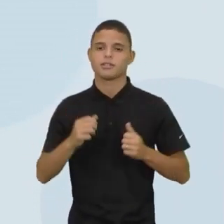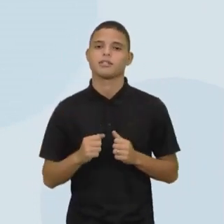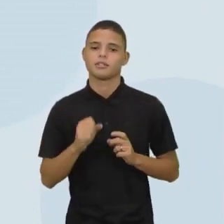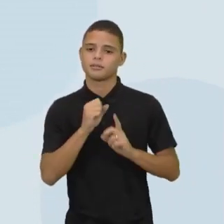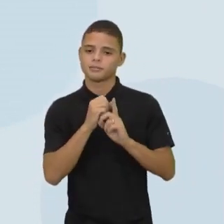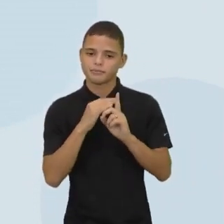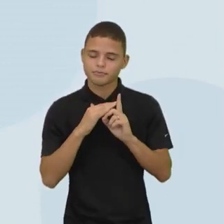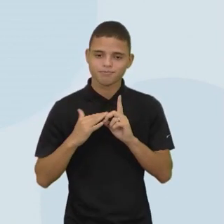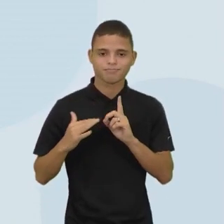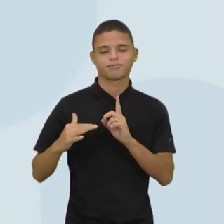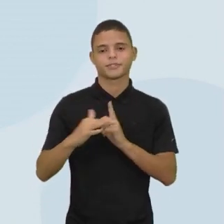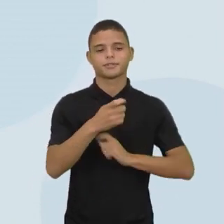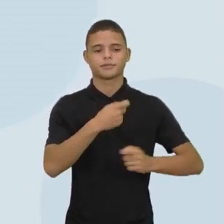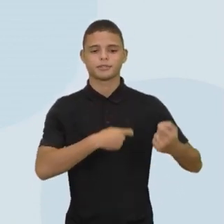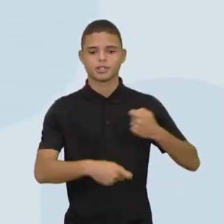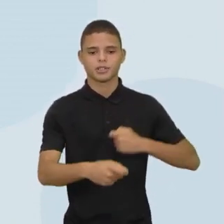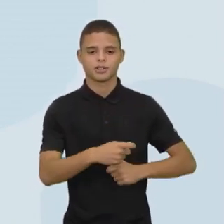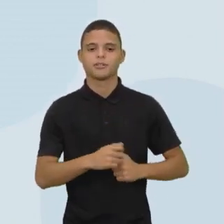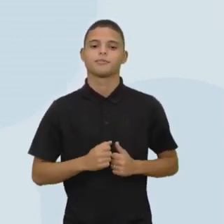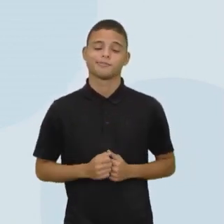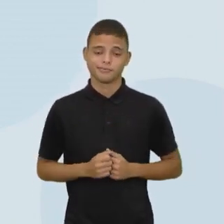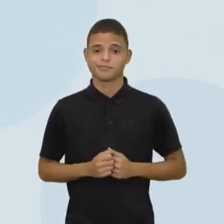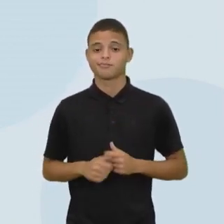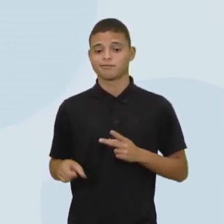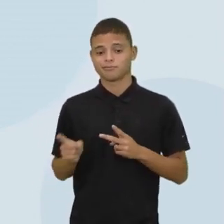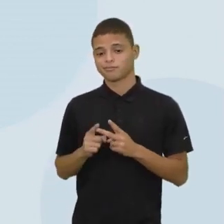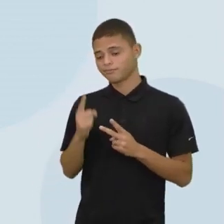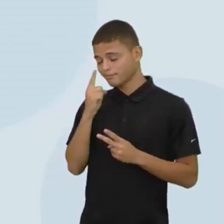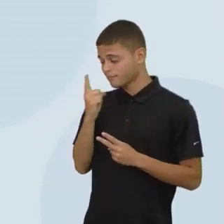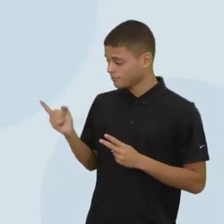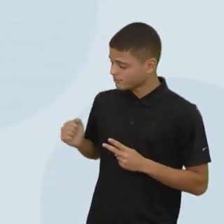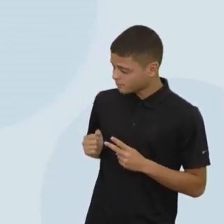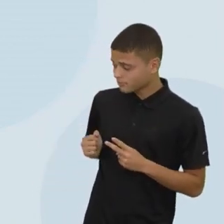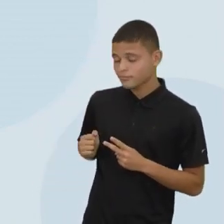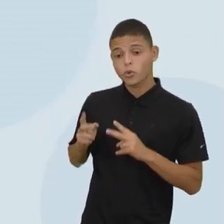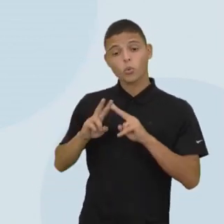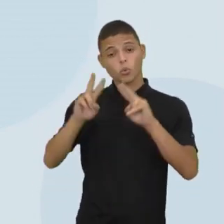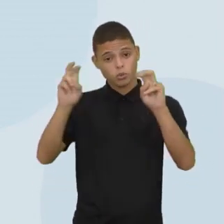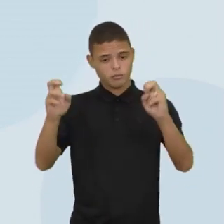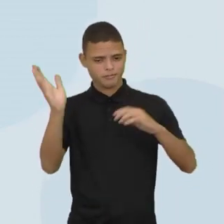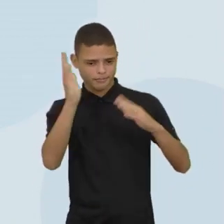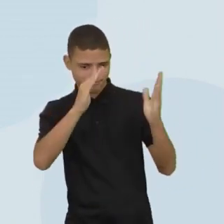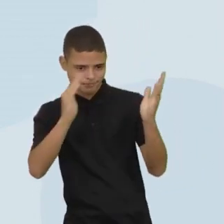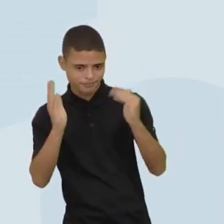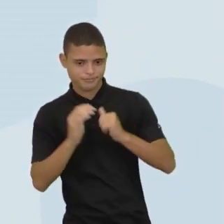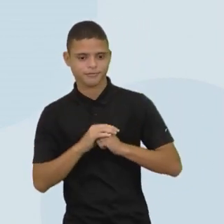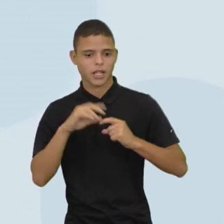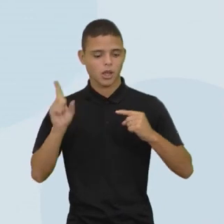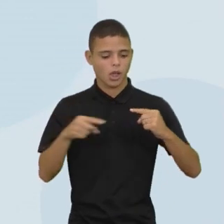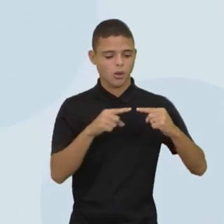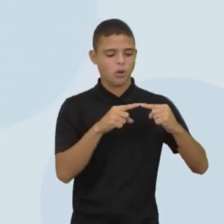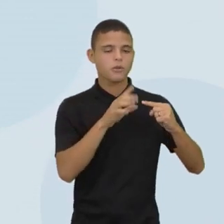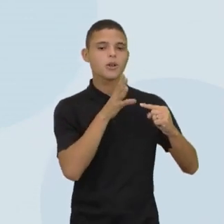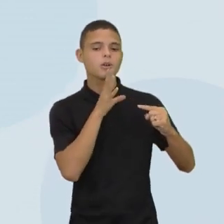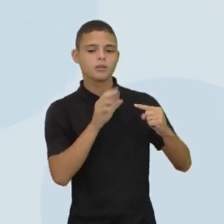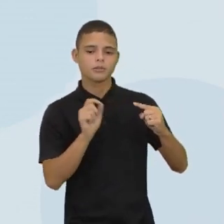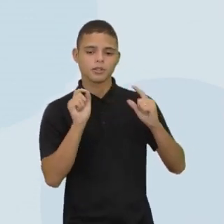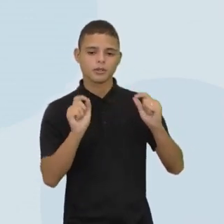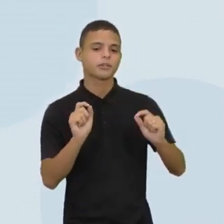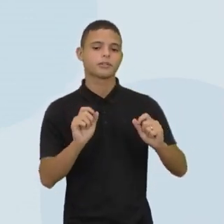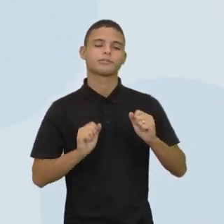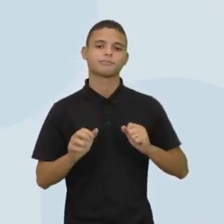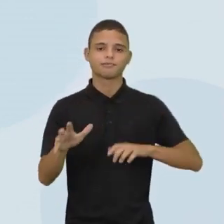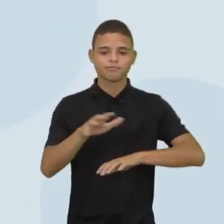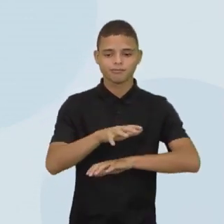econômicas. Unidade temática, natureza, ambientes e qualidade de vida. Objeto de conhecimento, diversidade